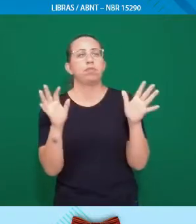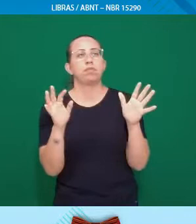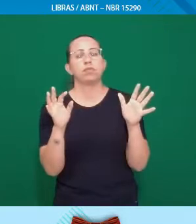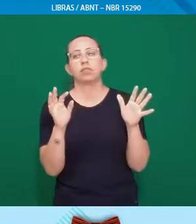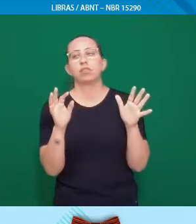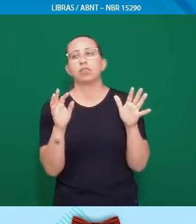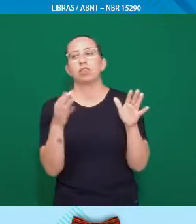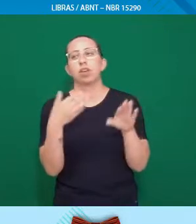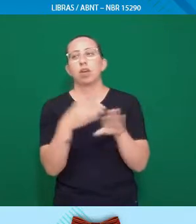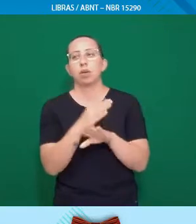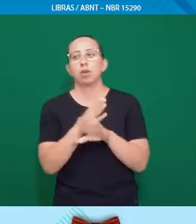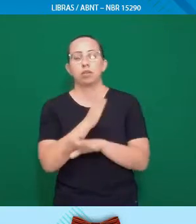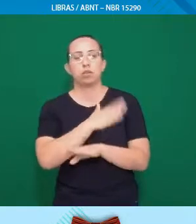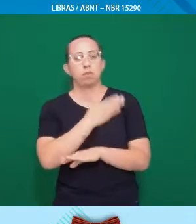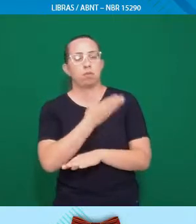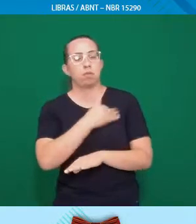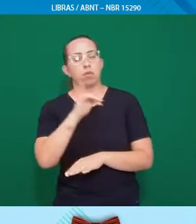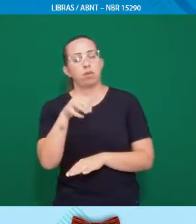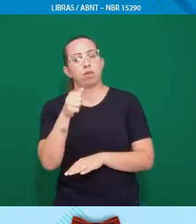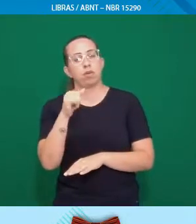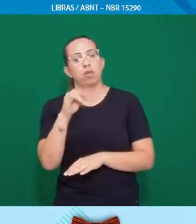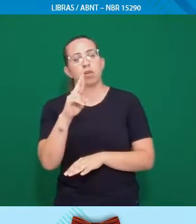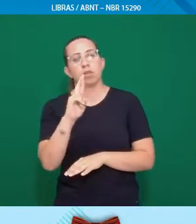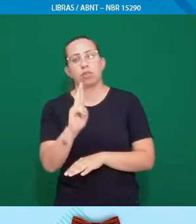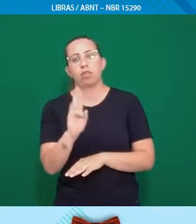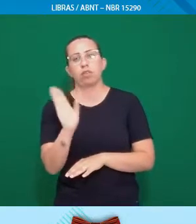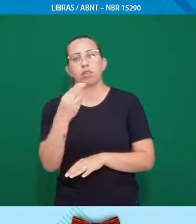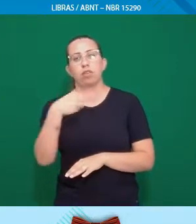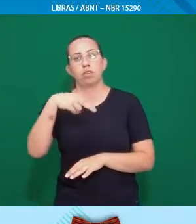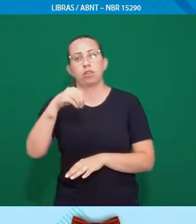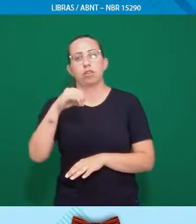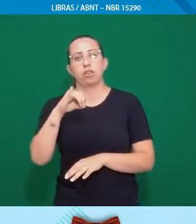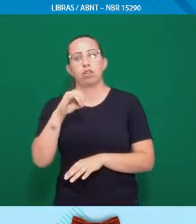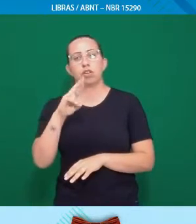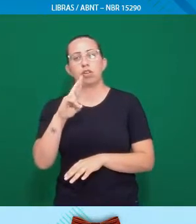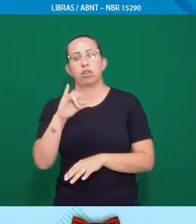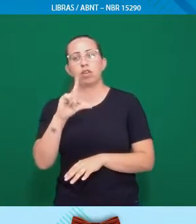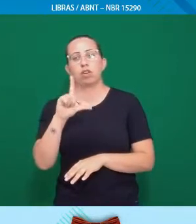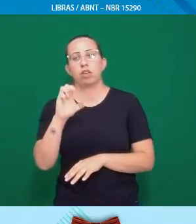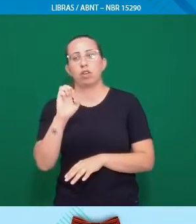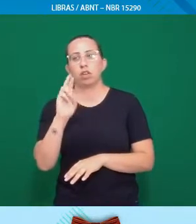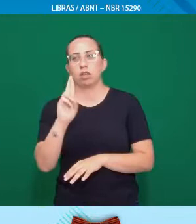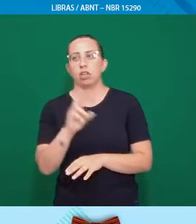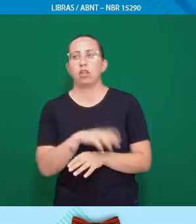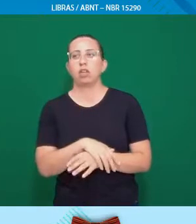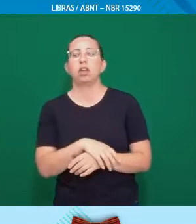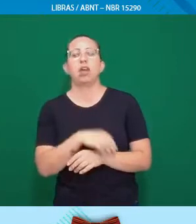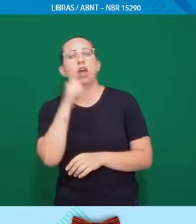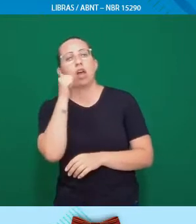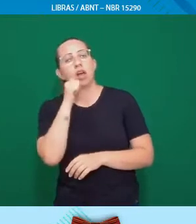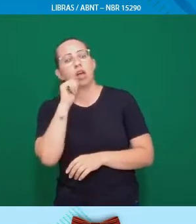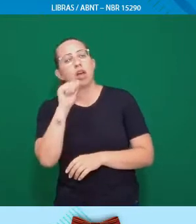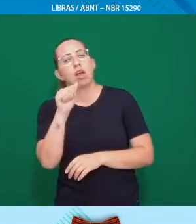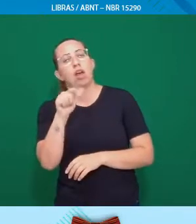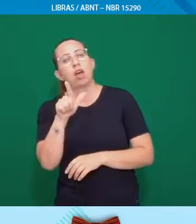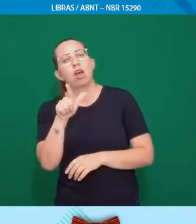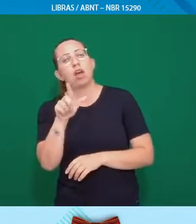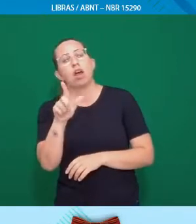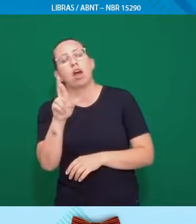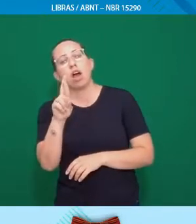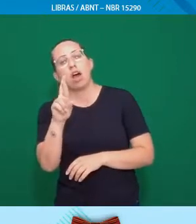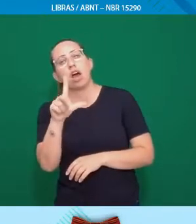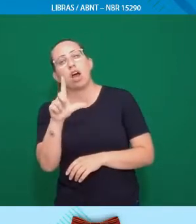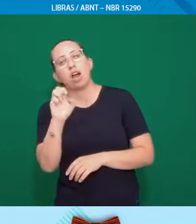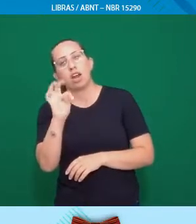registrada a presença aqui do grande amigo Jair no lied que é meu amigo de coração a dona Arlete e muito carinhosamente